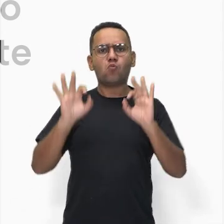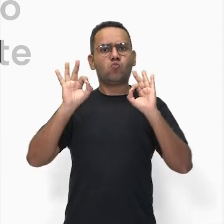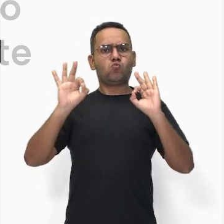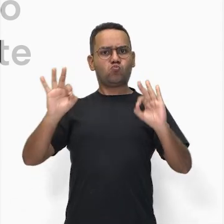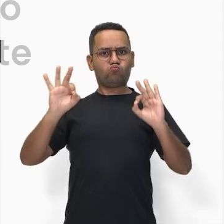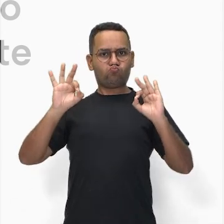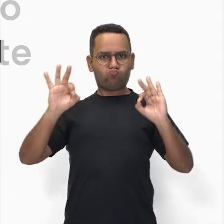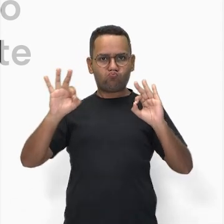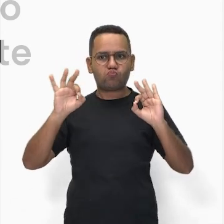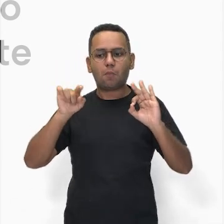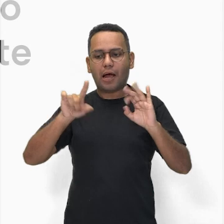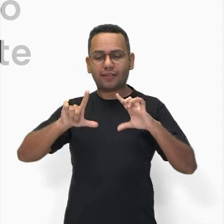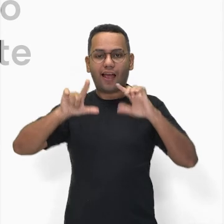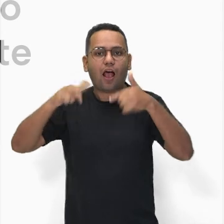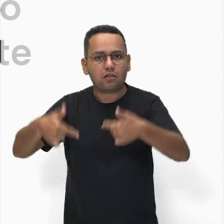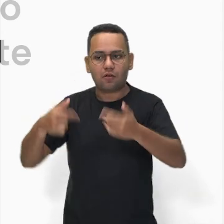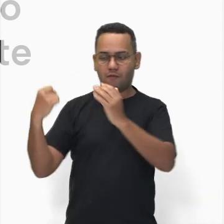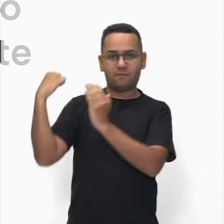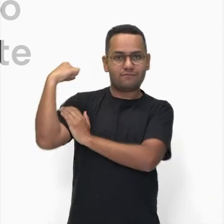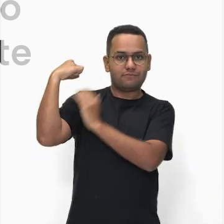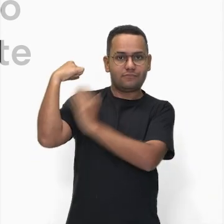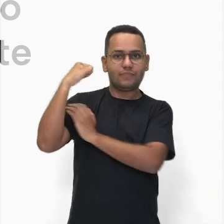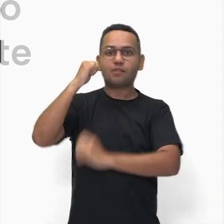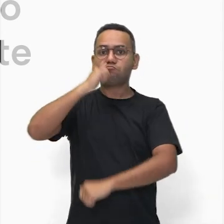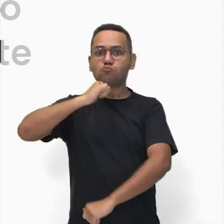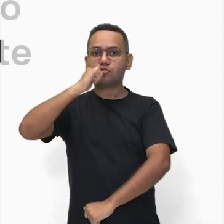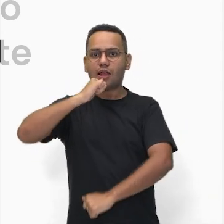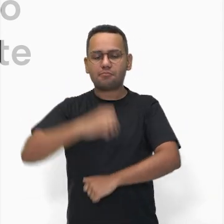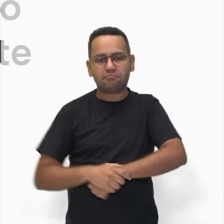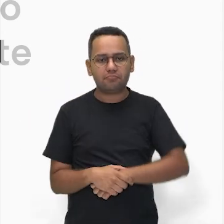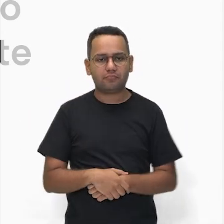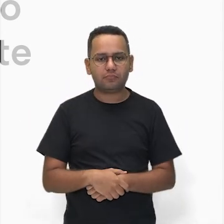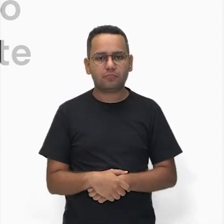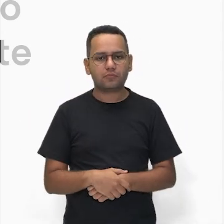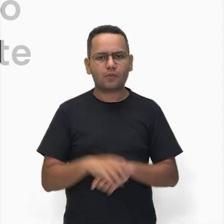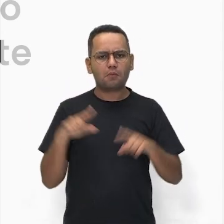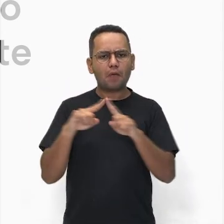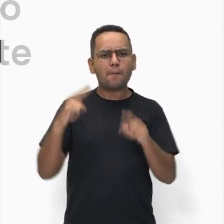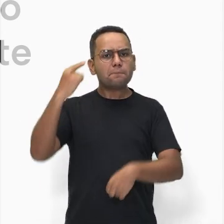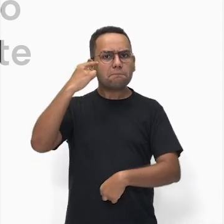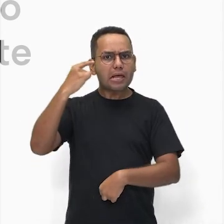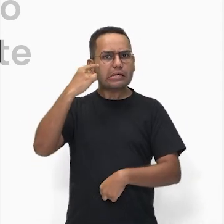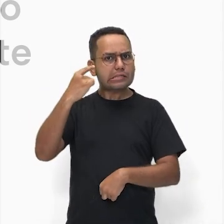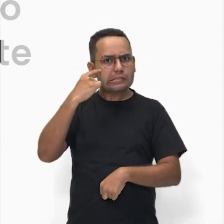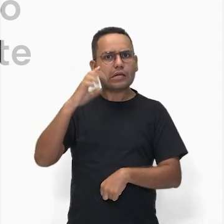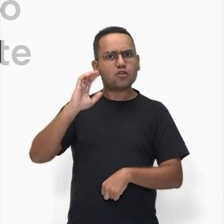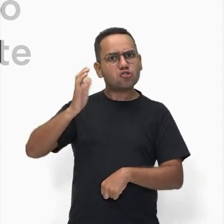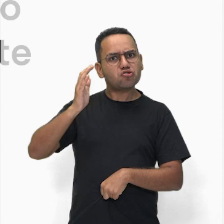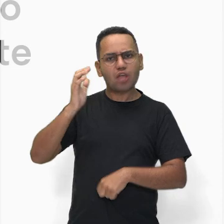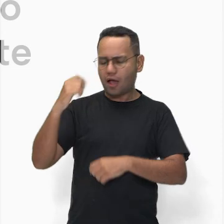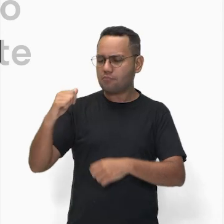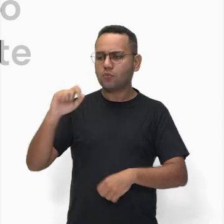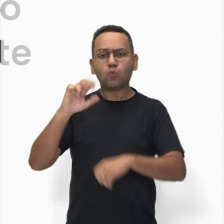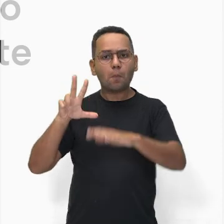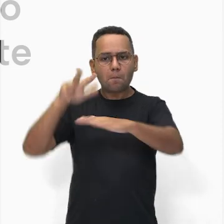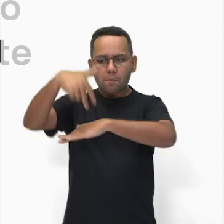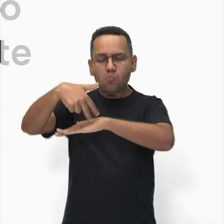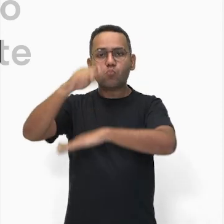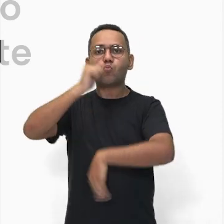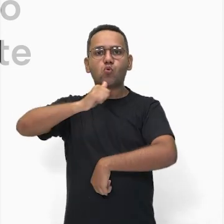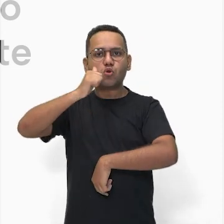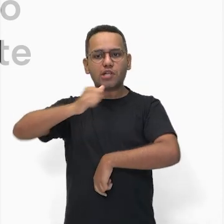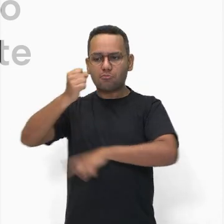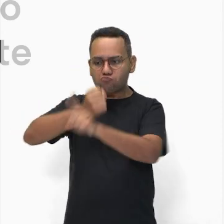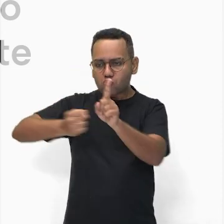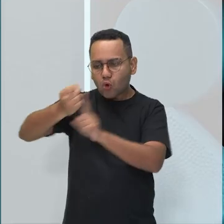que tem tendências feministas, que tem pensamentos fortes em relação ao papel da mulher, à posição da mulher na